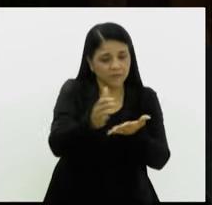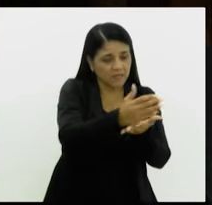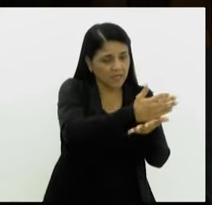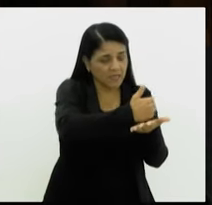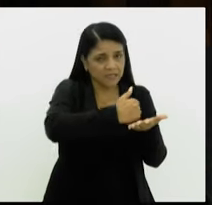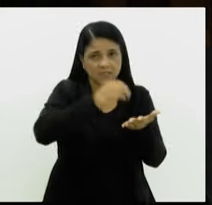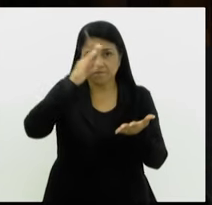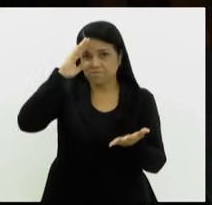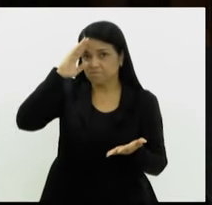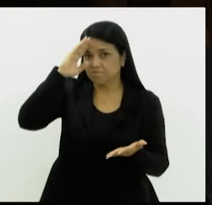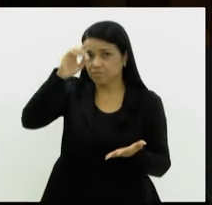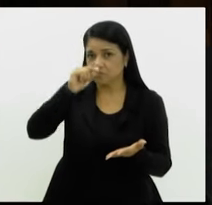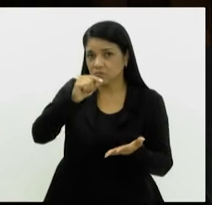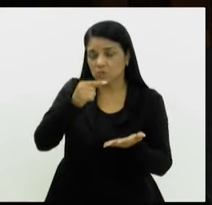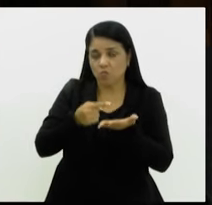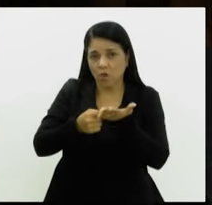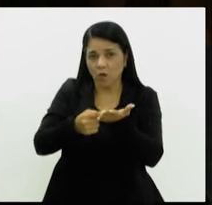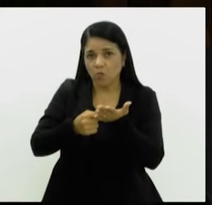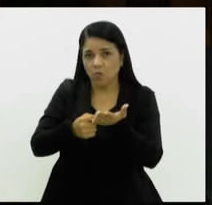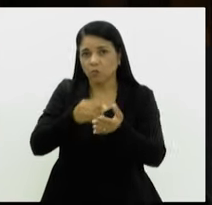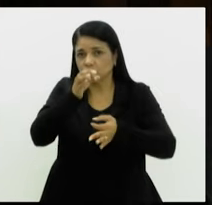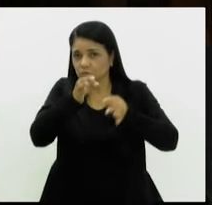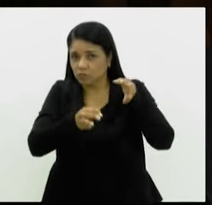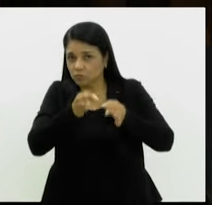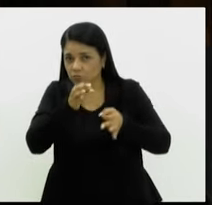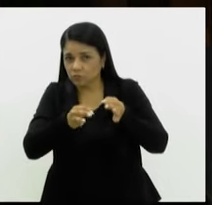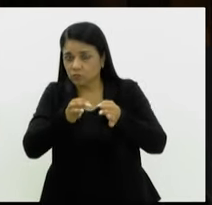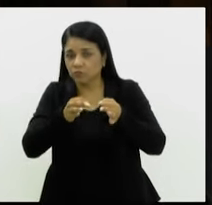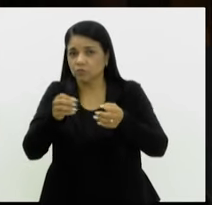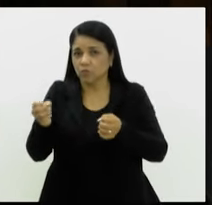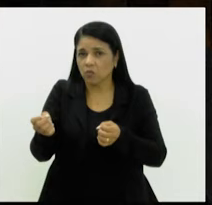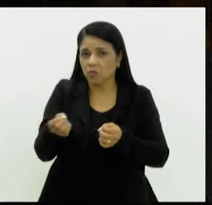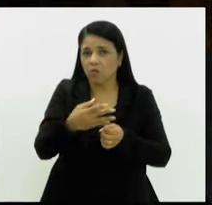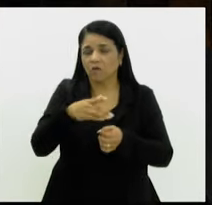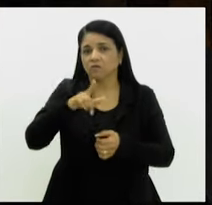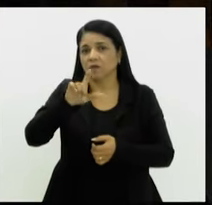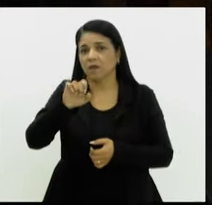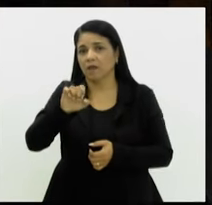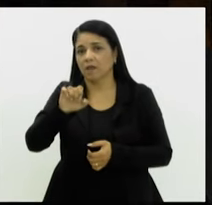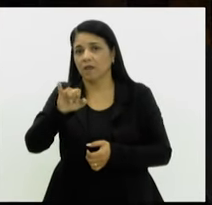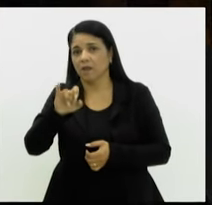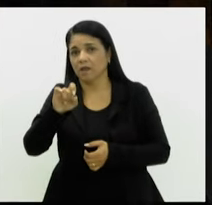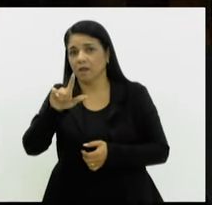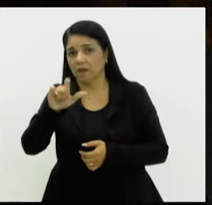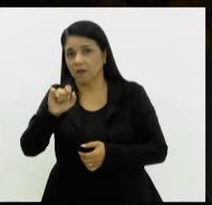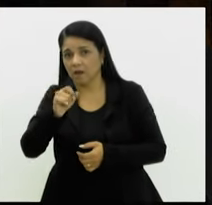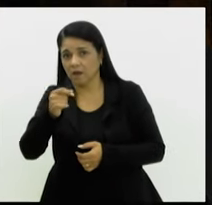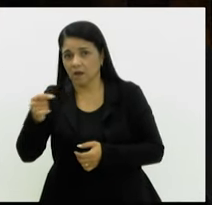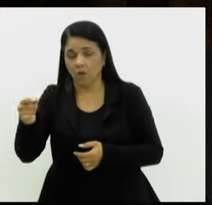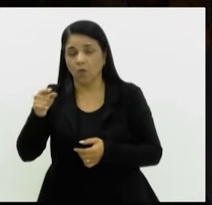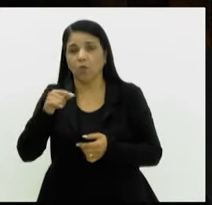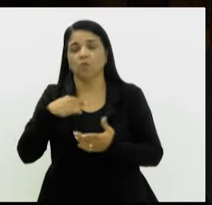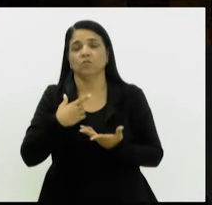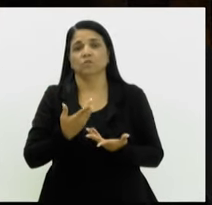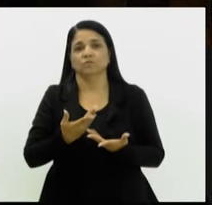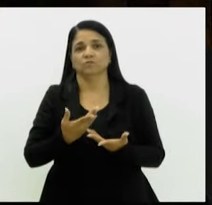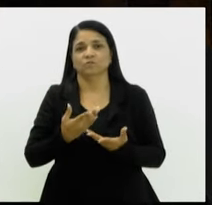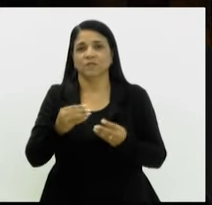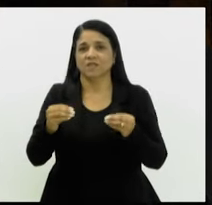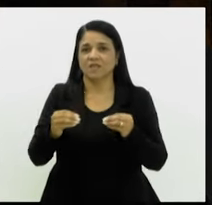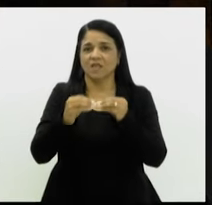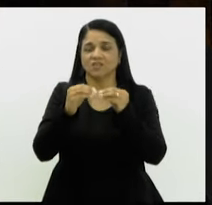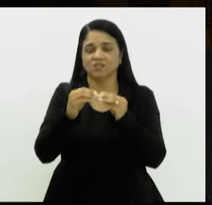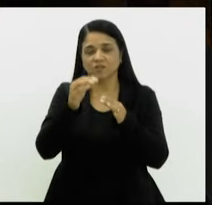extraordinárias, dos acordos judiciais, dos novos leilões, dos acordos extrajudiciais, vá para o